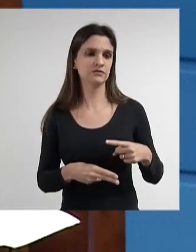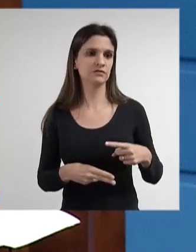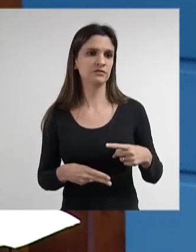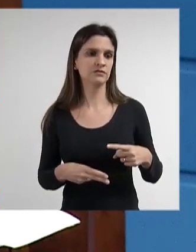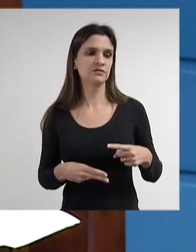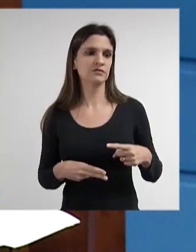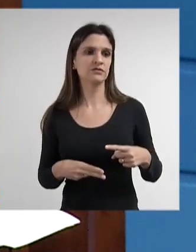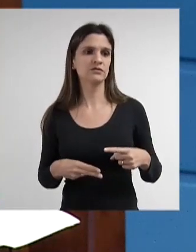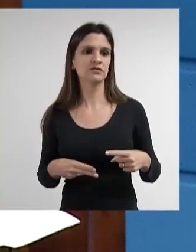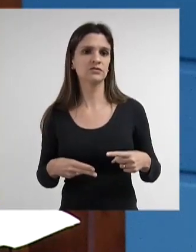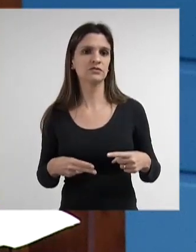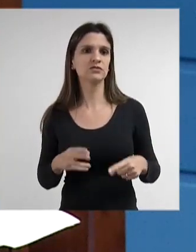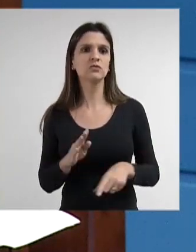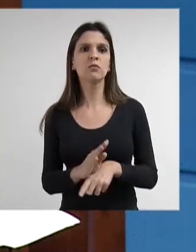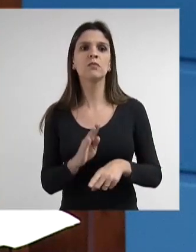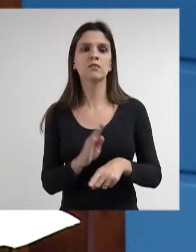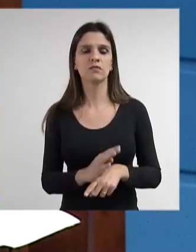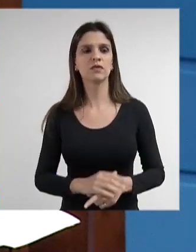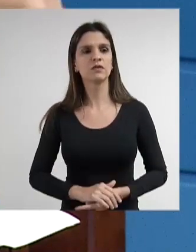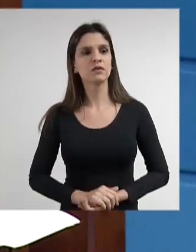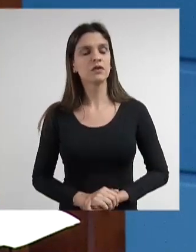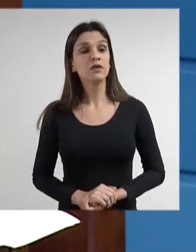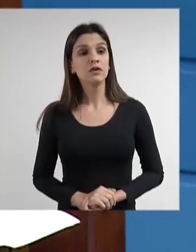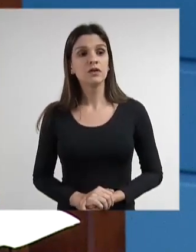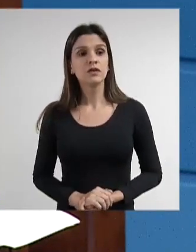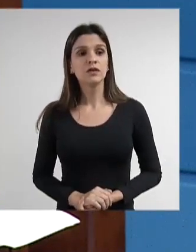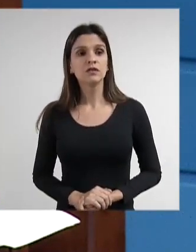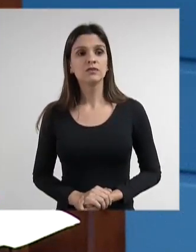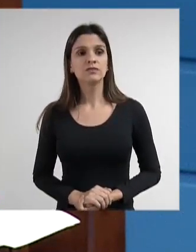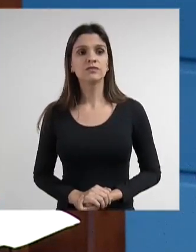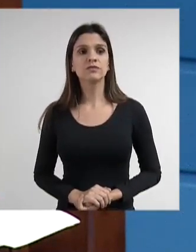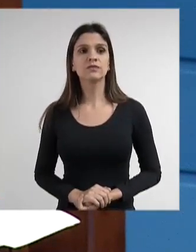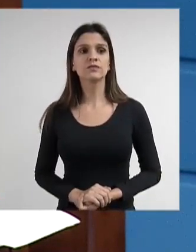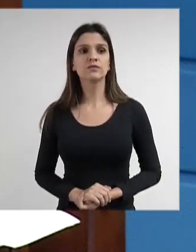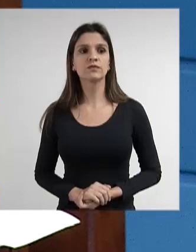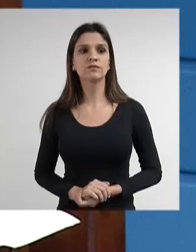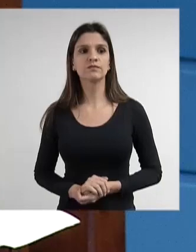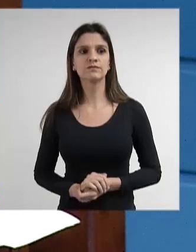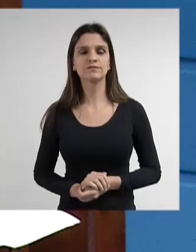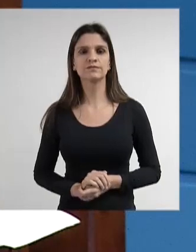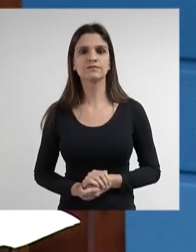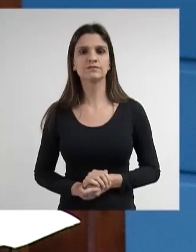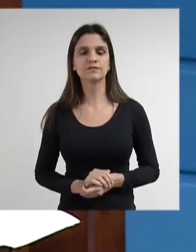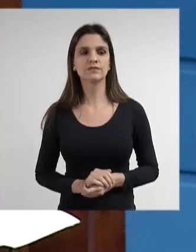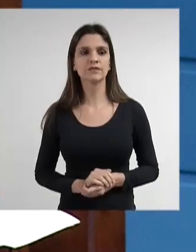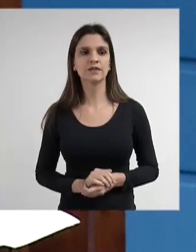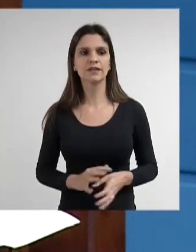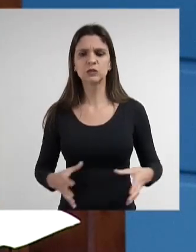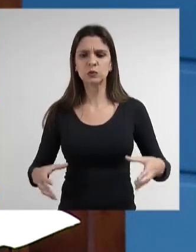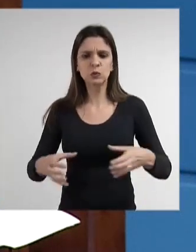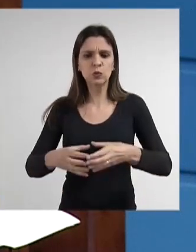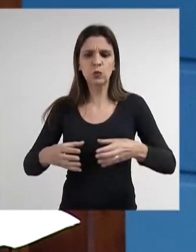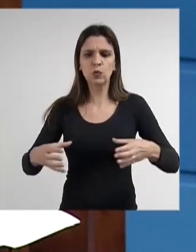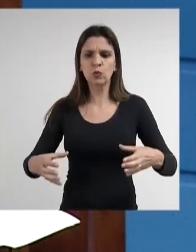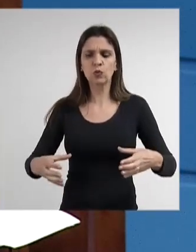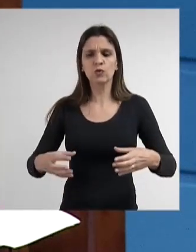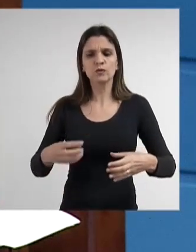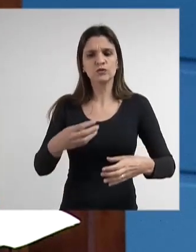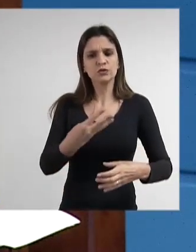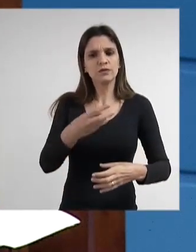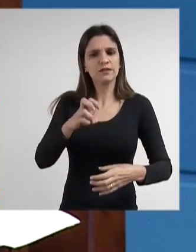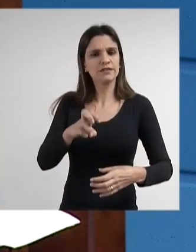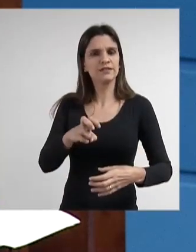que falar que entre 45 mil famílias que recebem o Vale